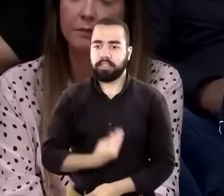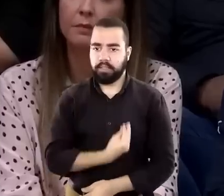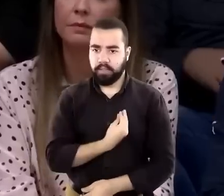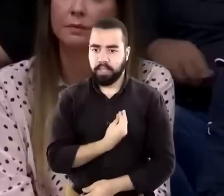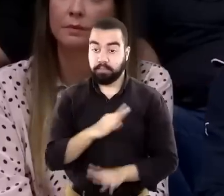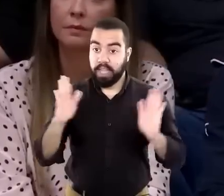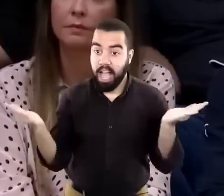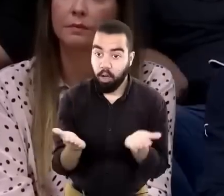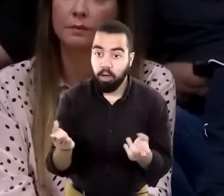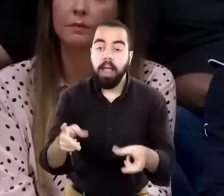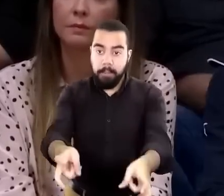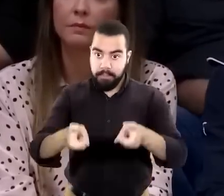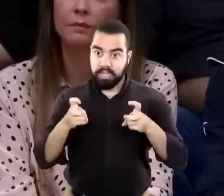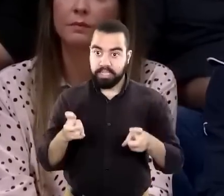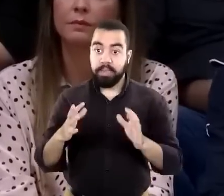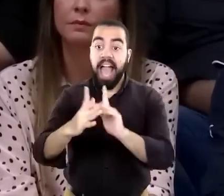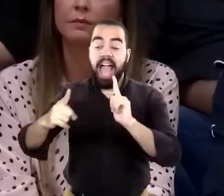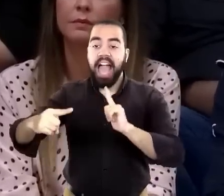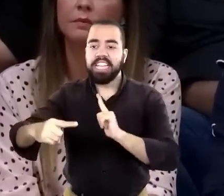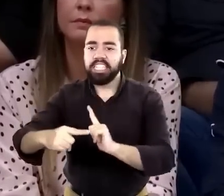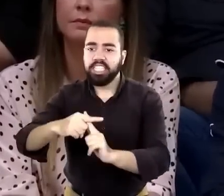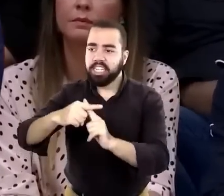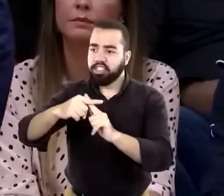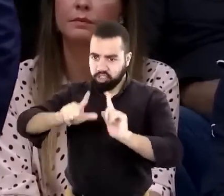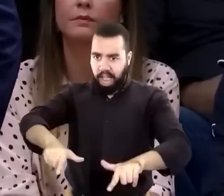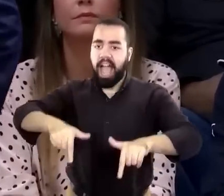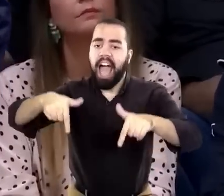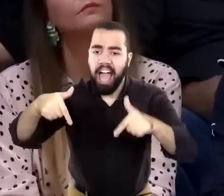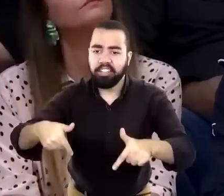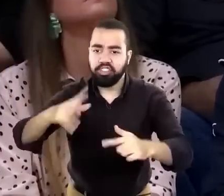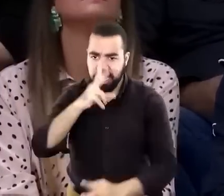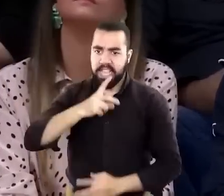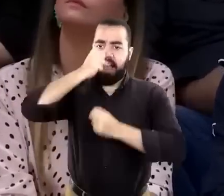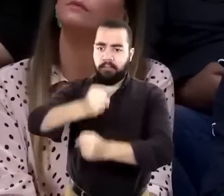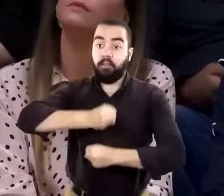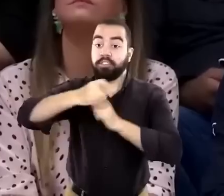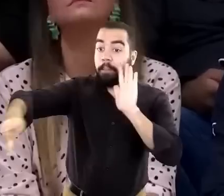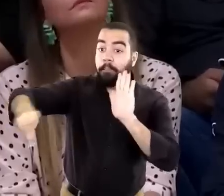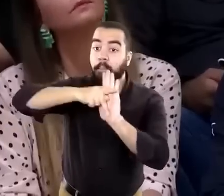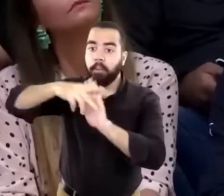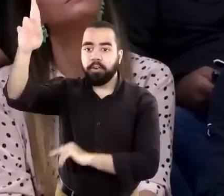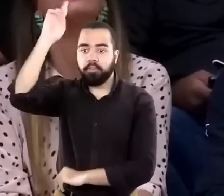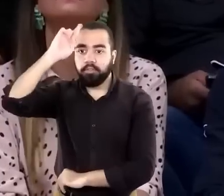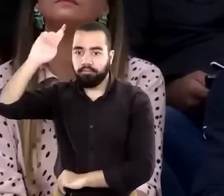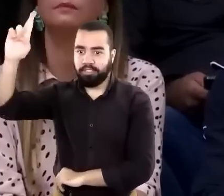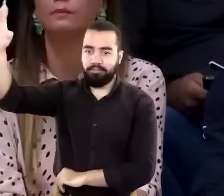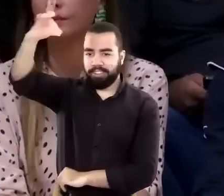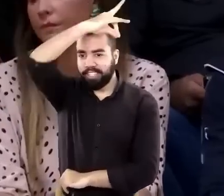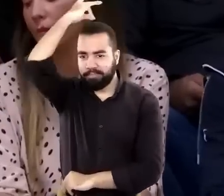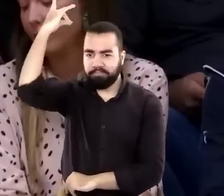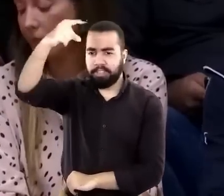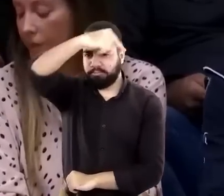vocês ainda, que a igreja faz a obra de Deus na força do Espírito Santo. Você pode ler comigo, por favor, os versos 4 a